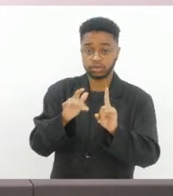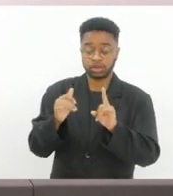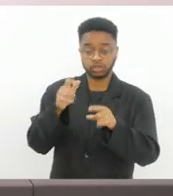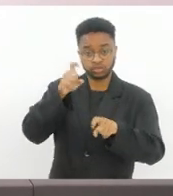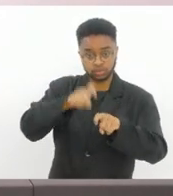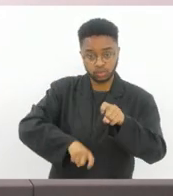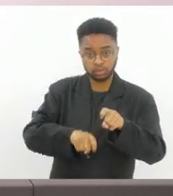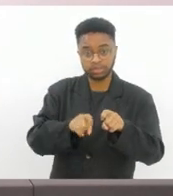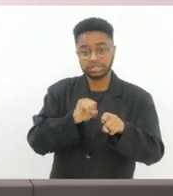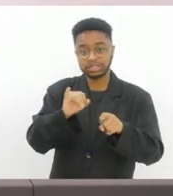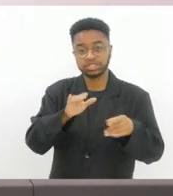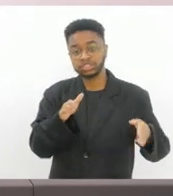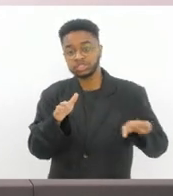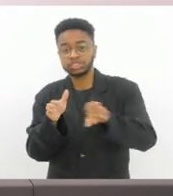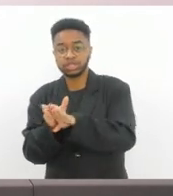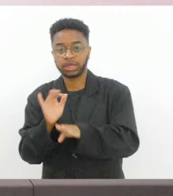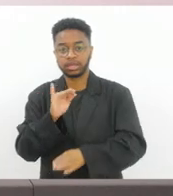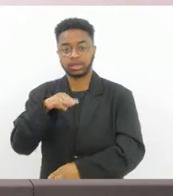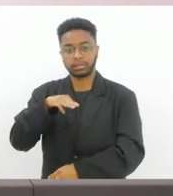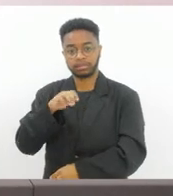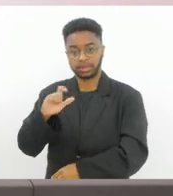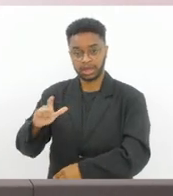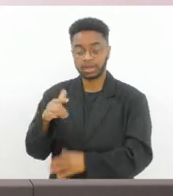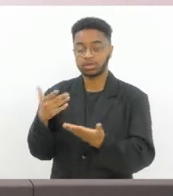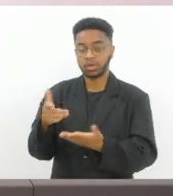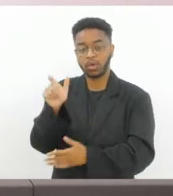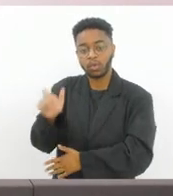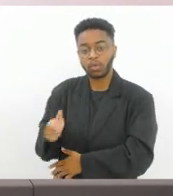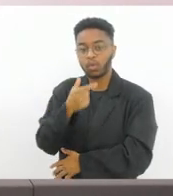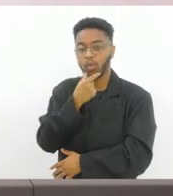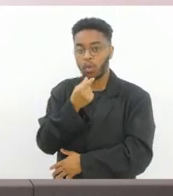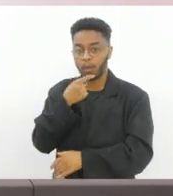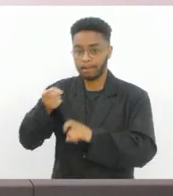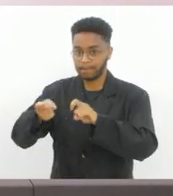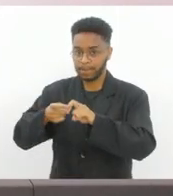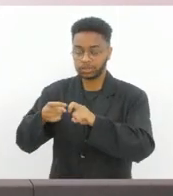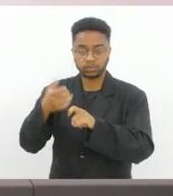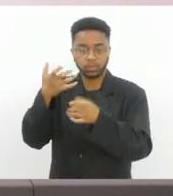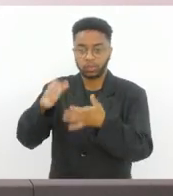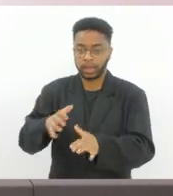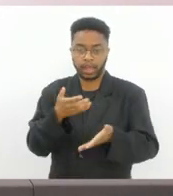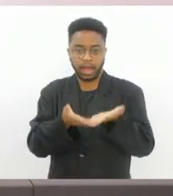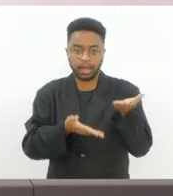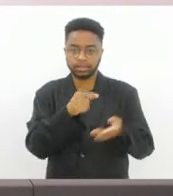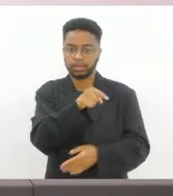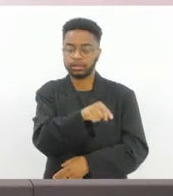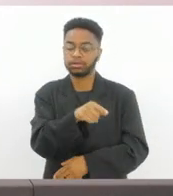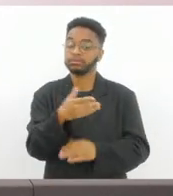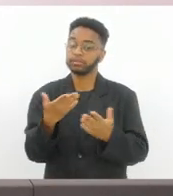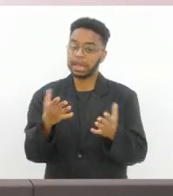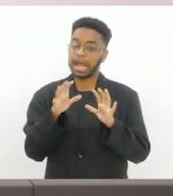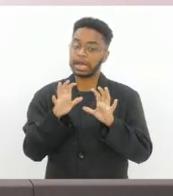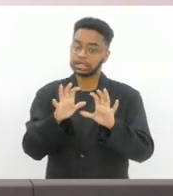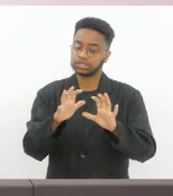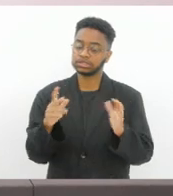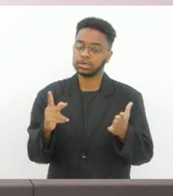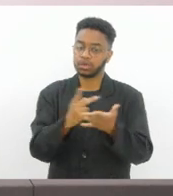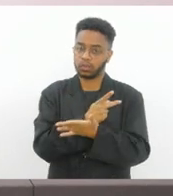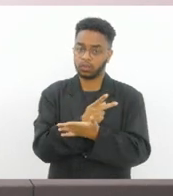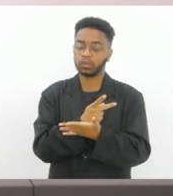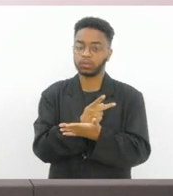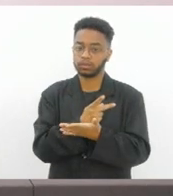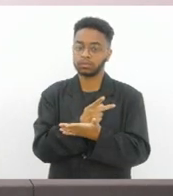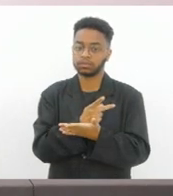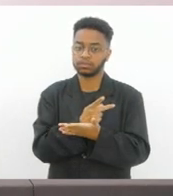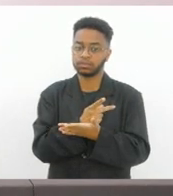e um profissional, um médico, homem, se recusa a atendê-la. Então, é esse nível de situação